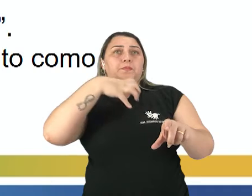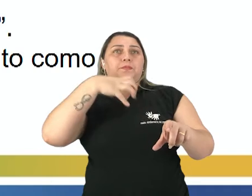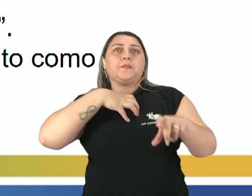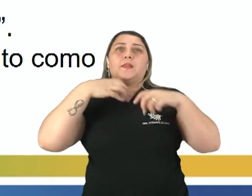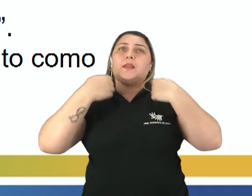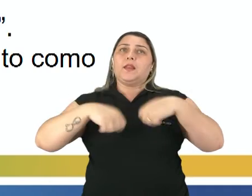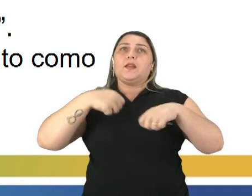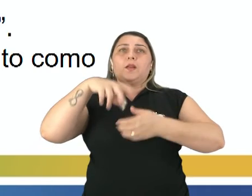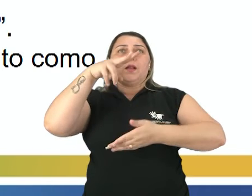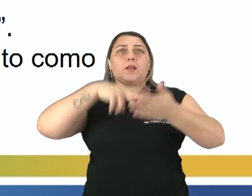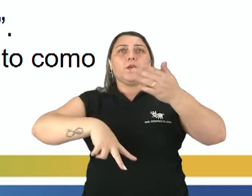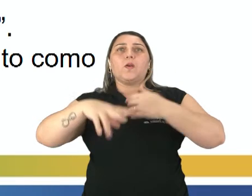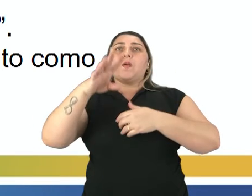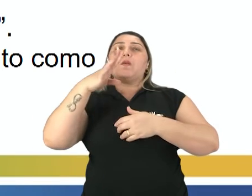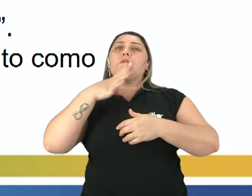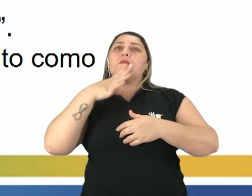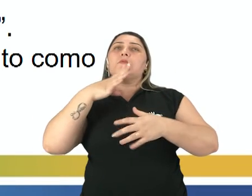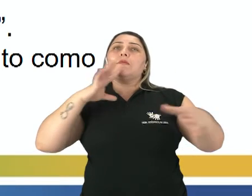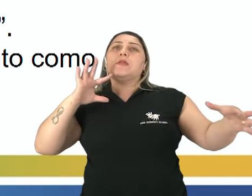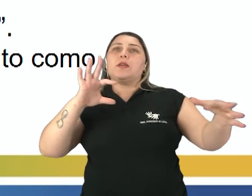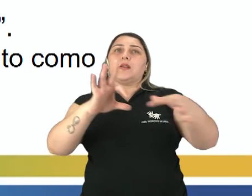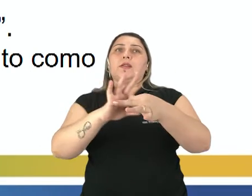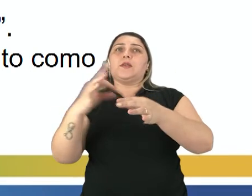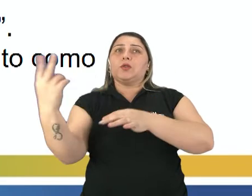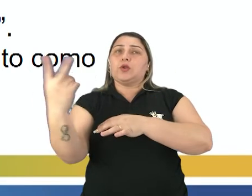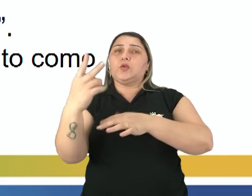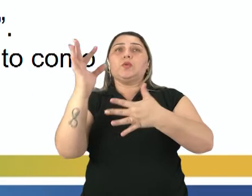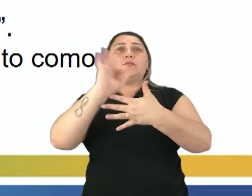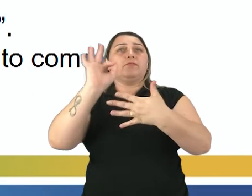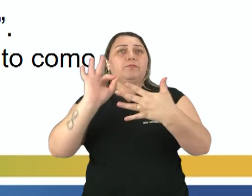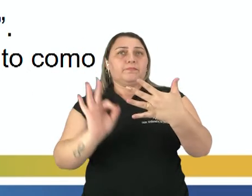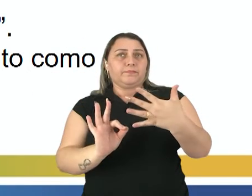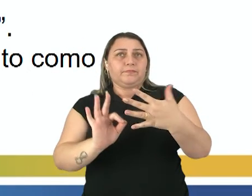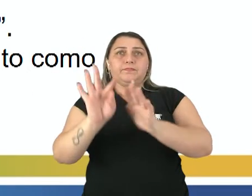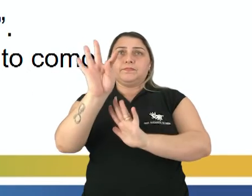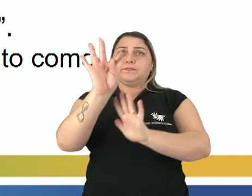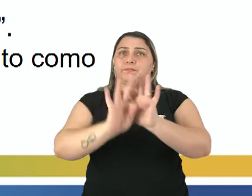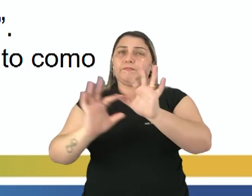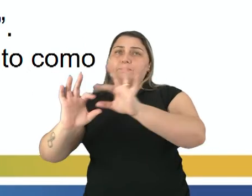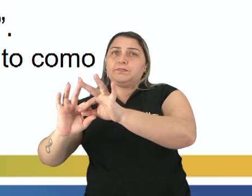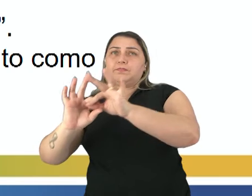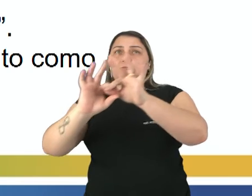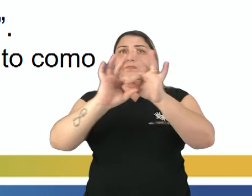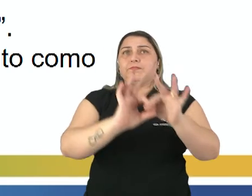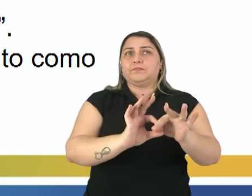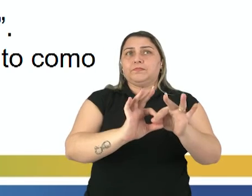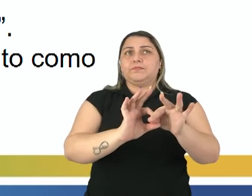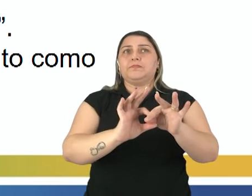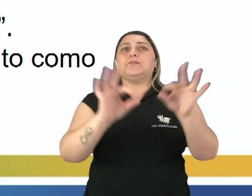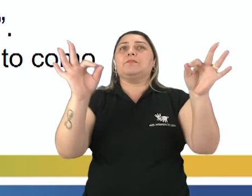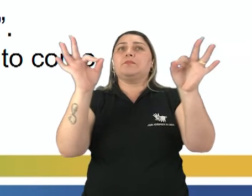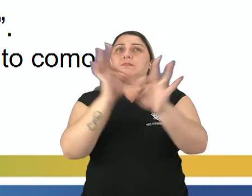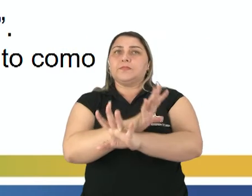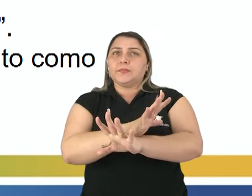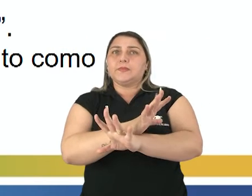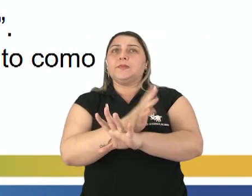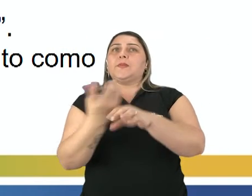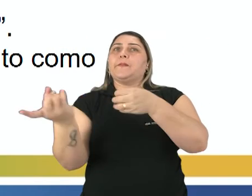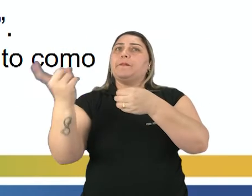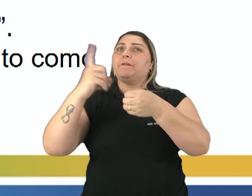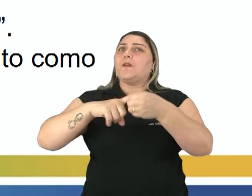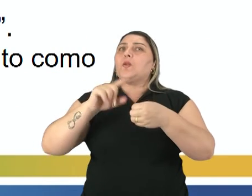leitor reconheça a ligação entre seus elementos. Nesse texto, a coesão é